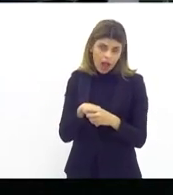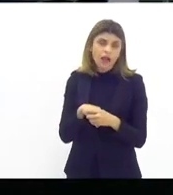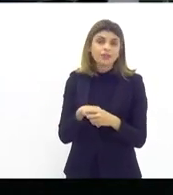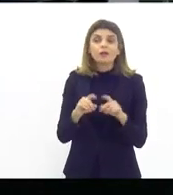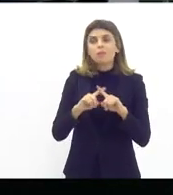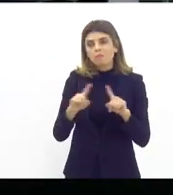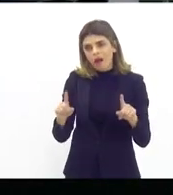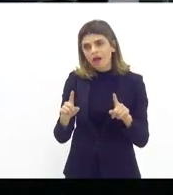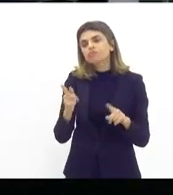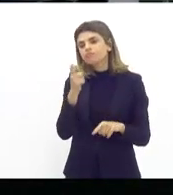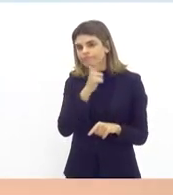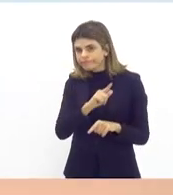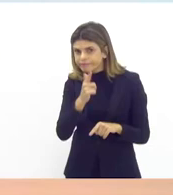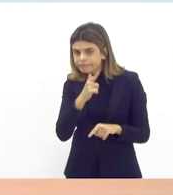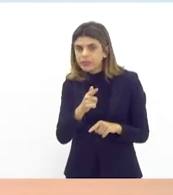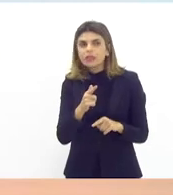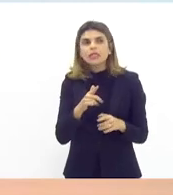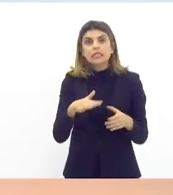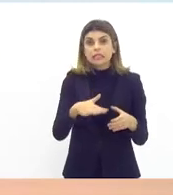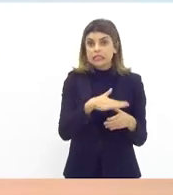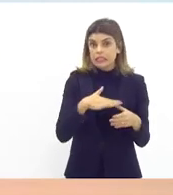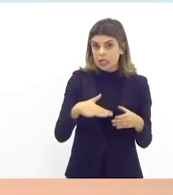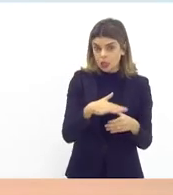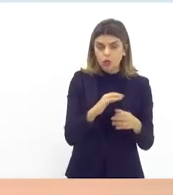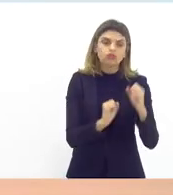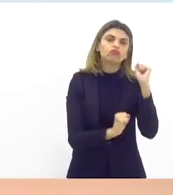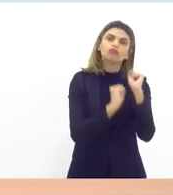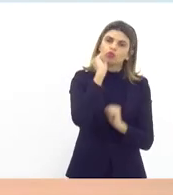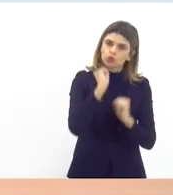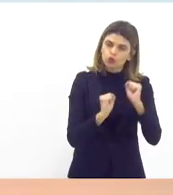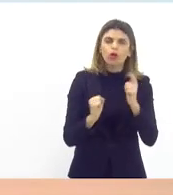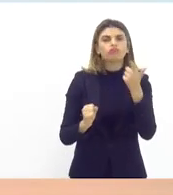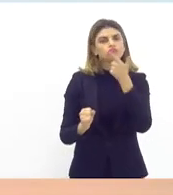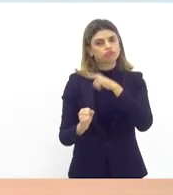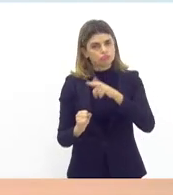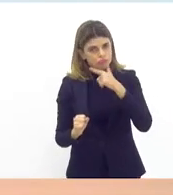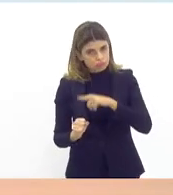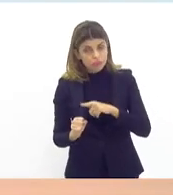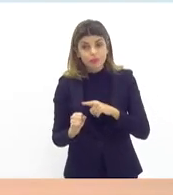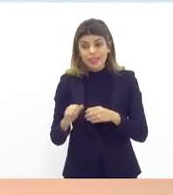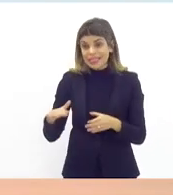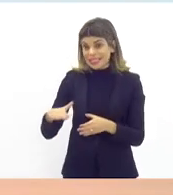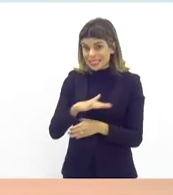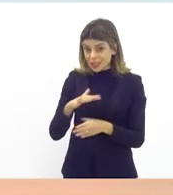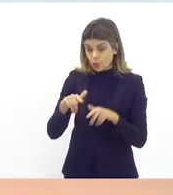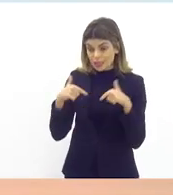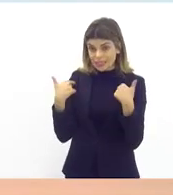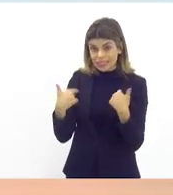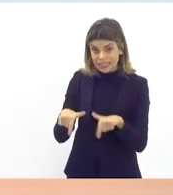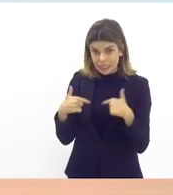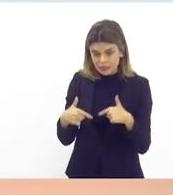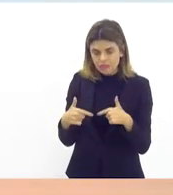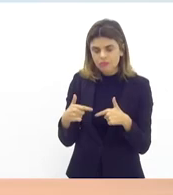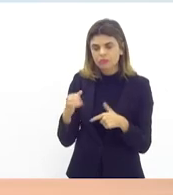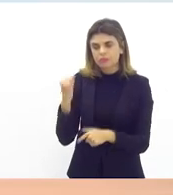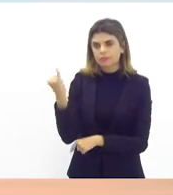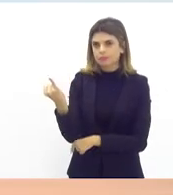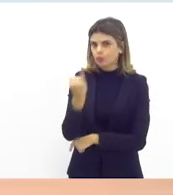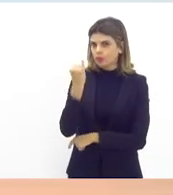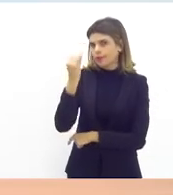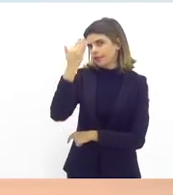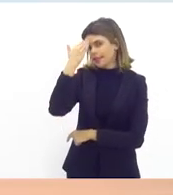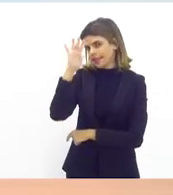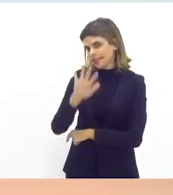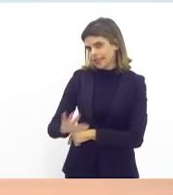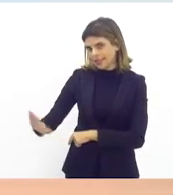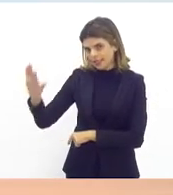mas está contemplado. O setor industrial está contemplado. O setor de serviço, aí é importante entender, eles tratam como se fosse um